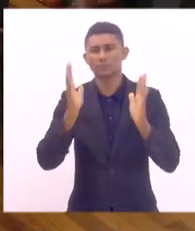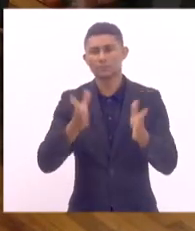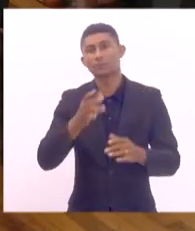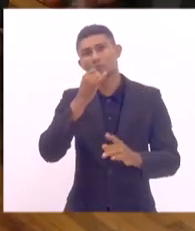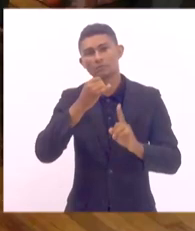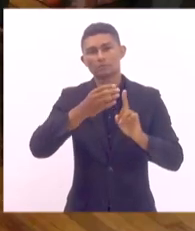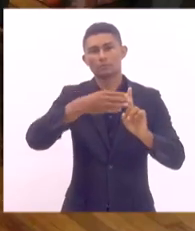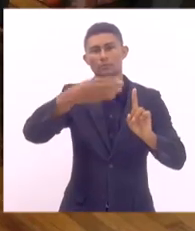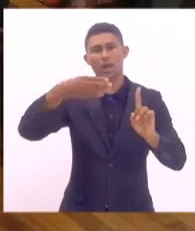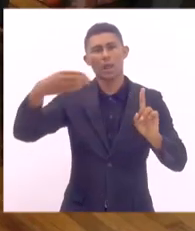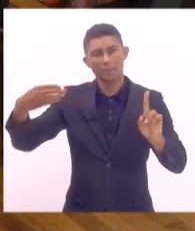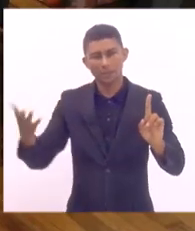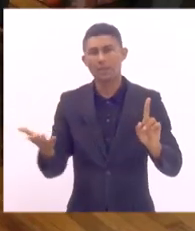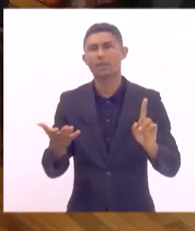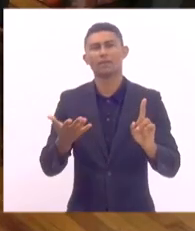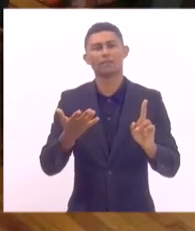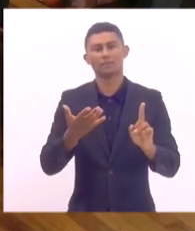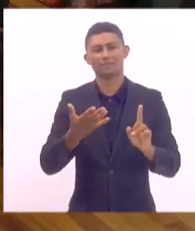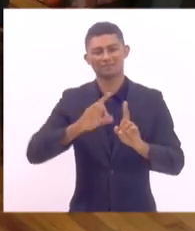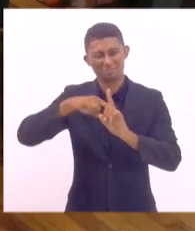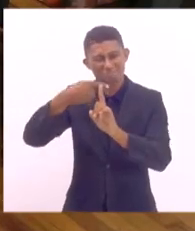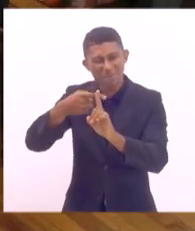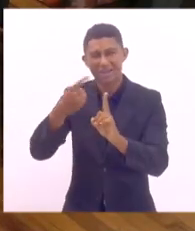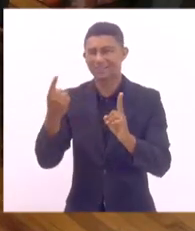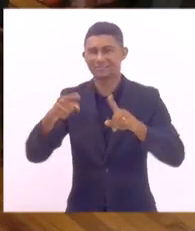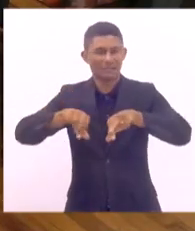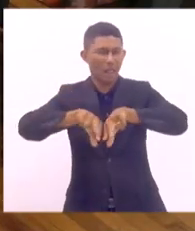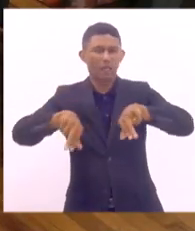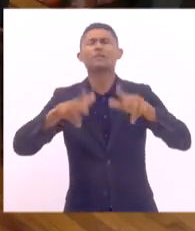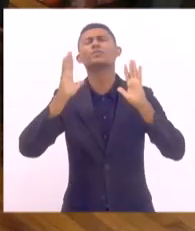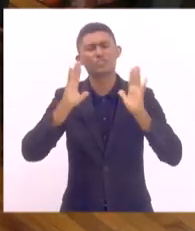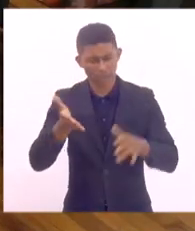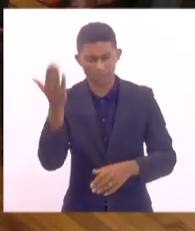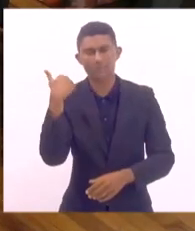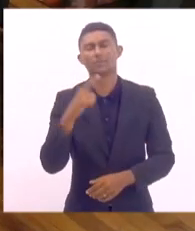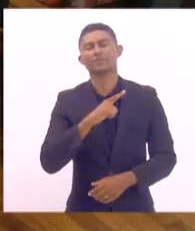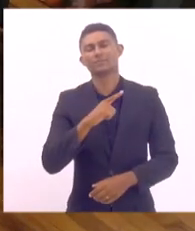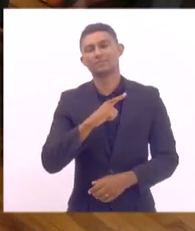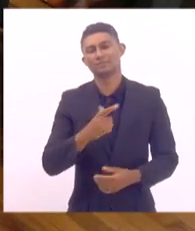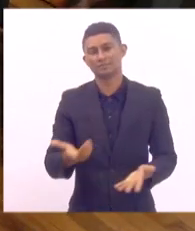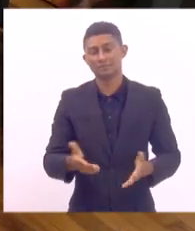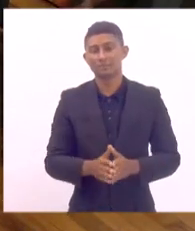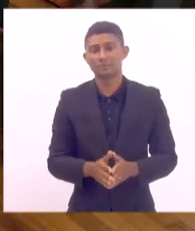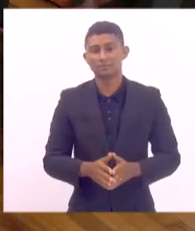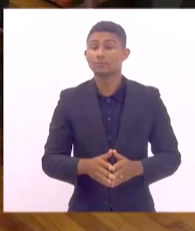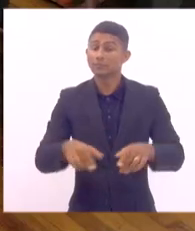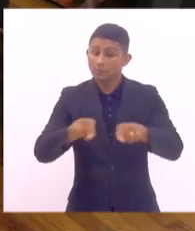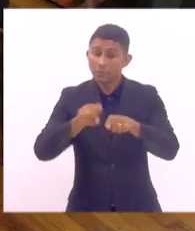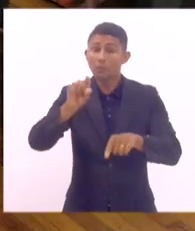LGBTI, LGBTQIA+. Não, já teve. Teve tem